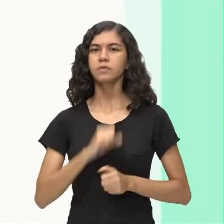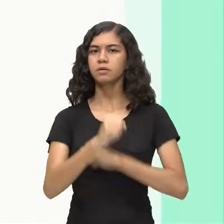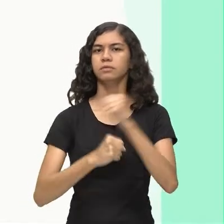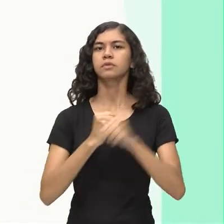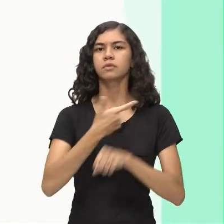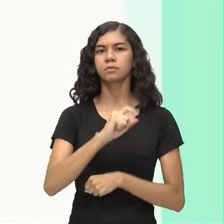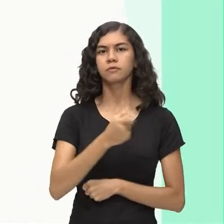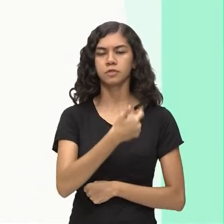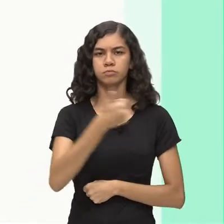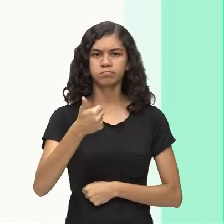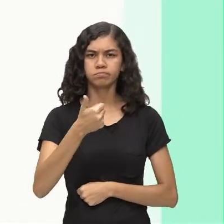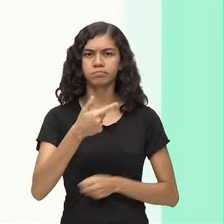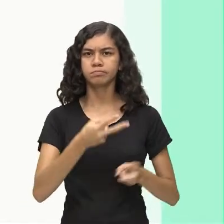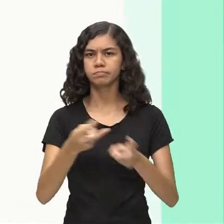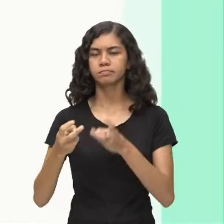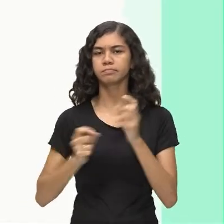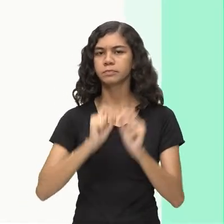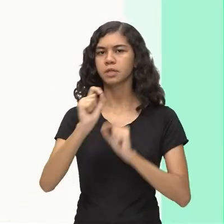gente observa aí